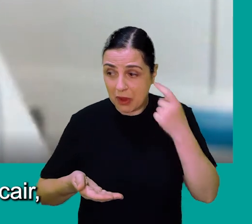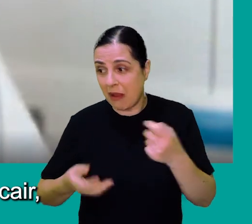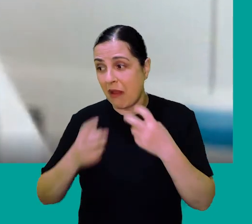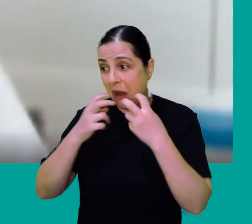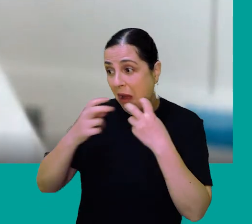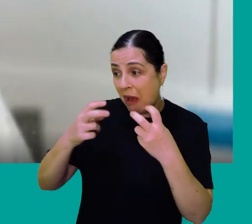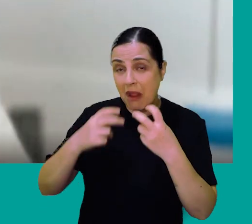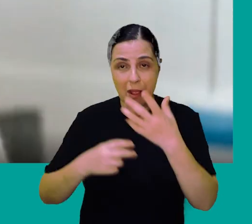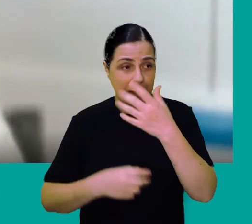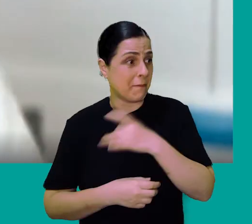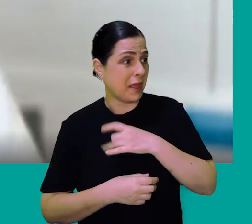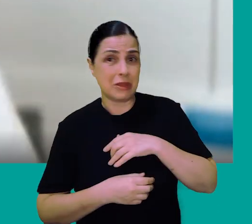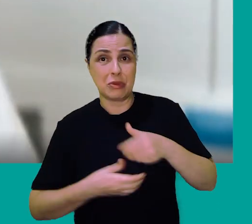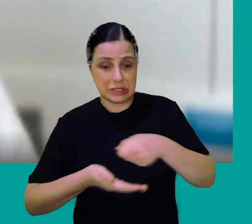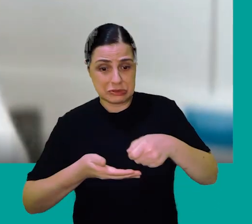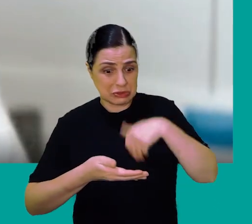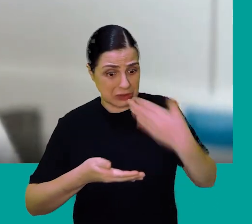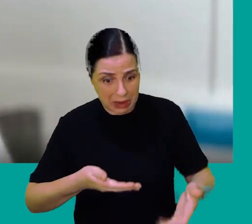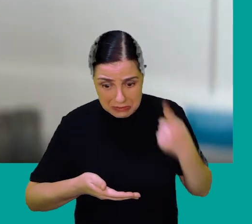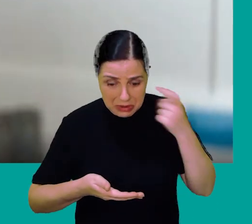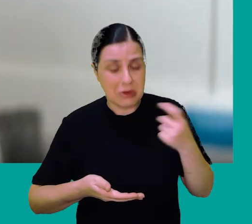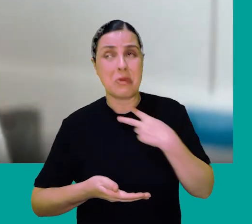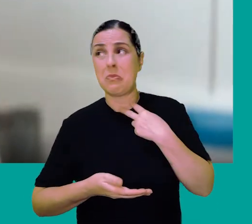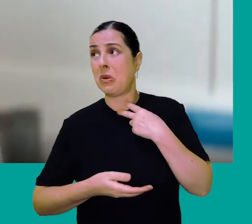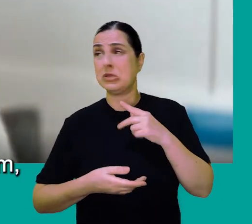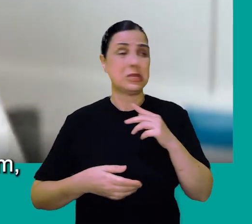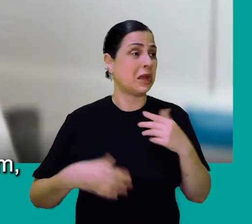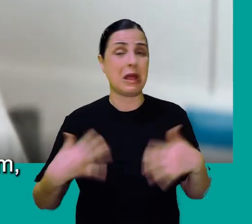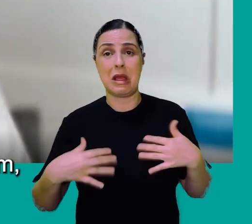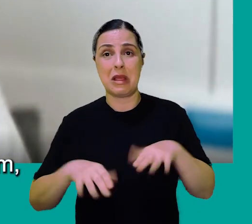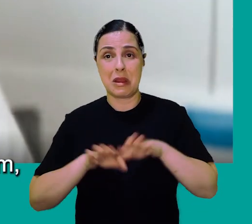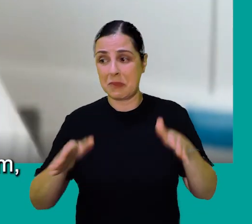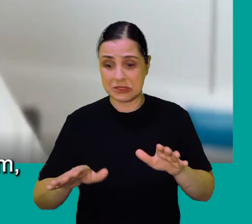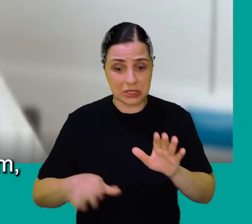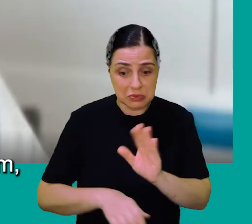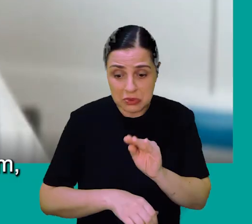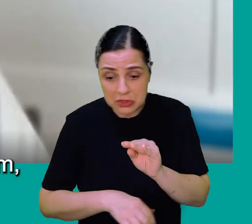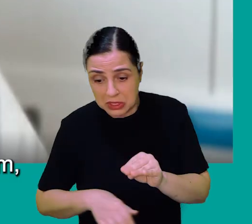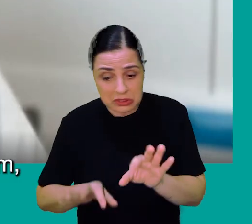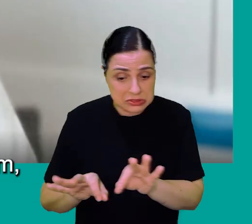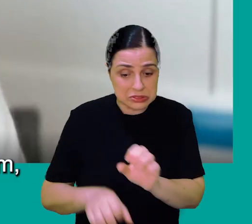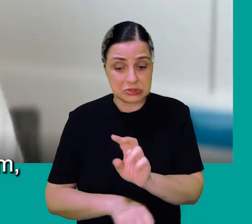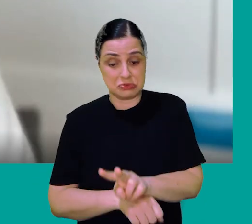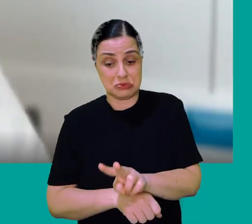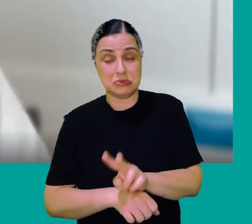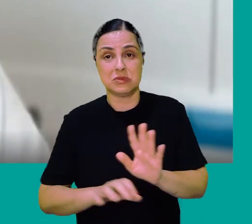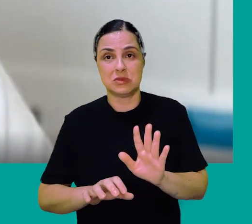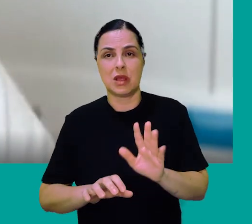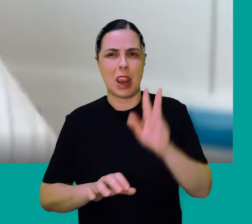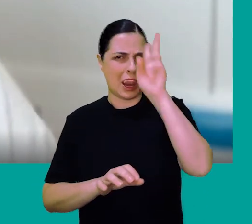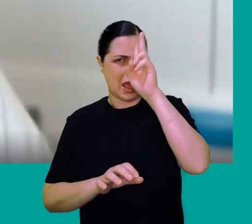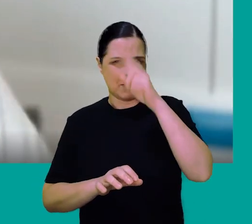do estojo cair, o estojo não pode cair, o estojo ficava no meio da mesa, não sei o quê, tipo, não sei, me lembrou daquele lugar, assim, de viver